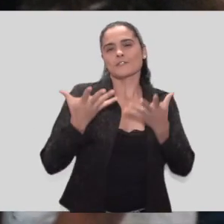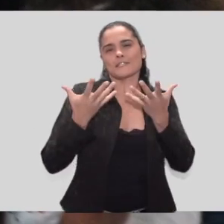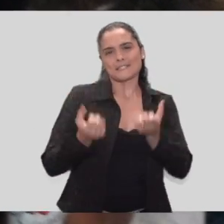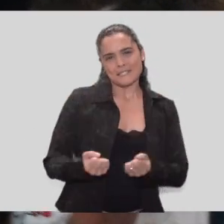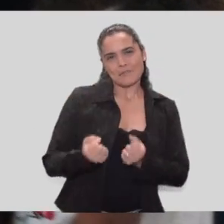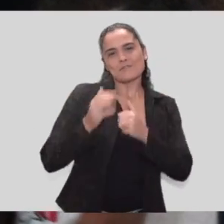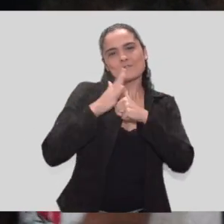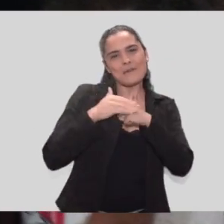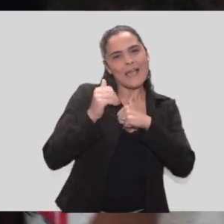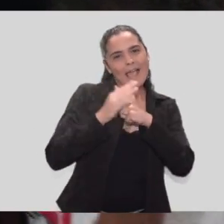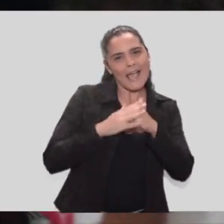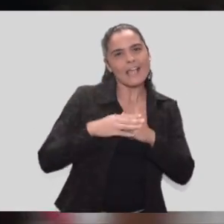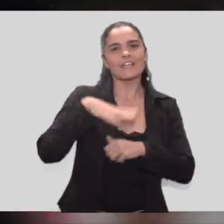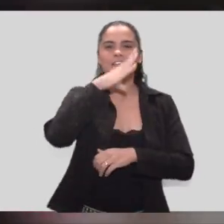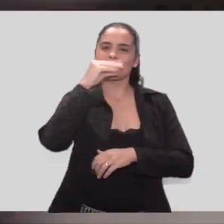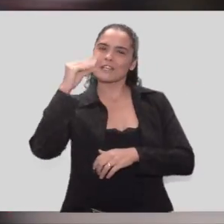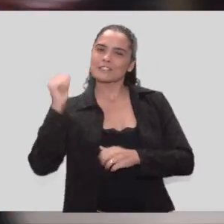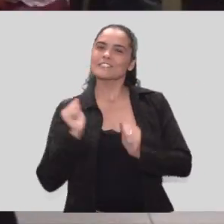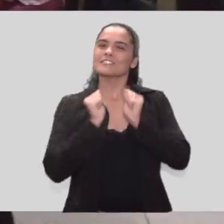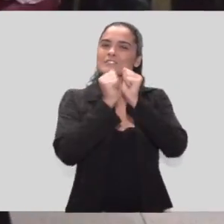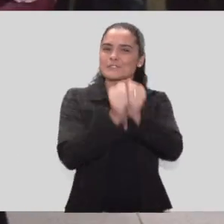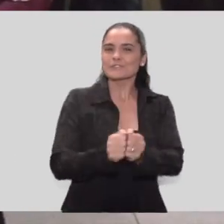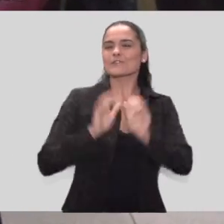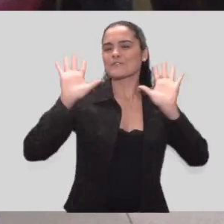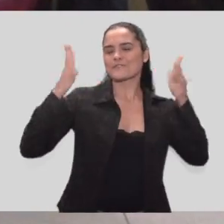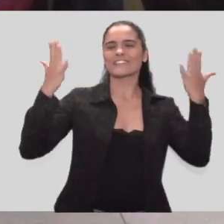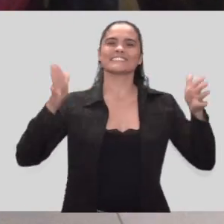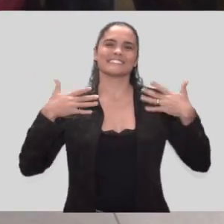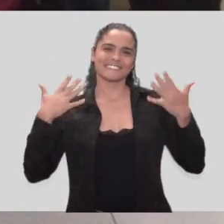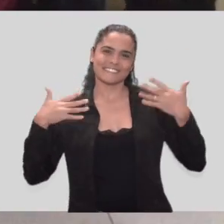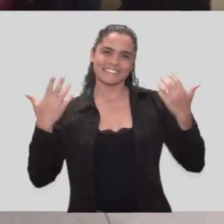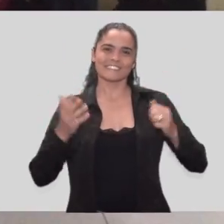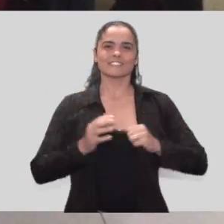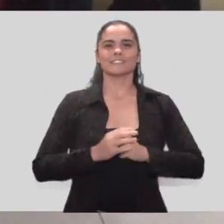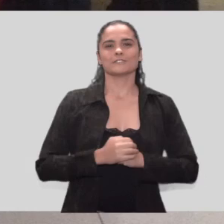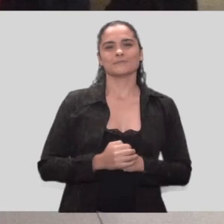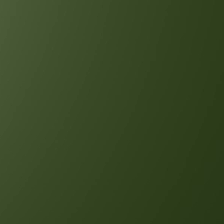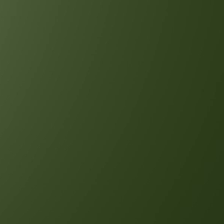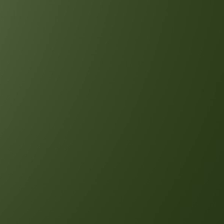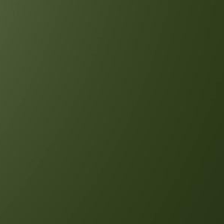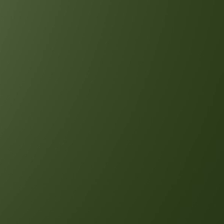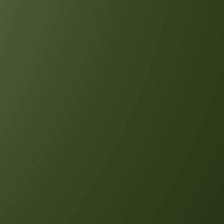foram recebidos e acolhidos no módulo dos adolescentes com muita festa e alegria.